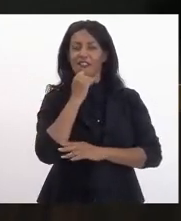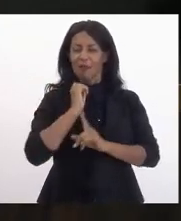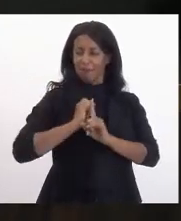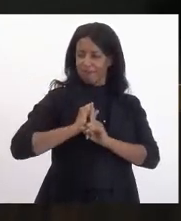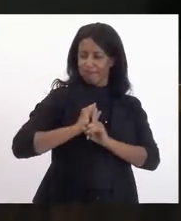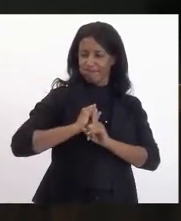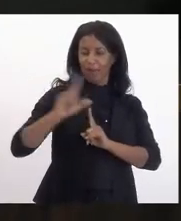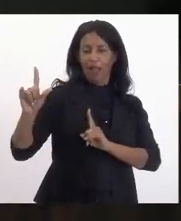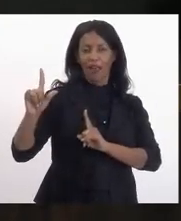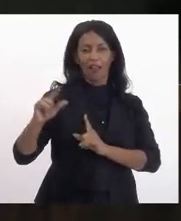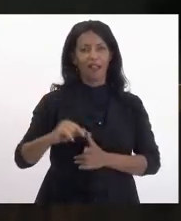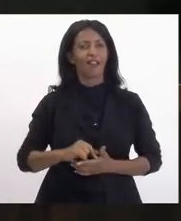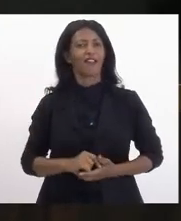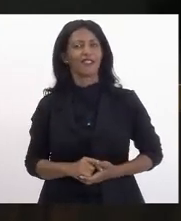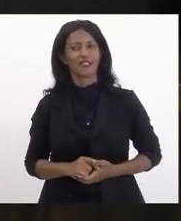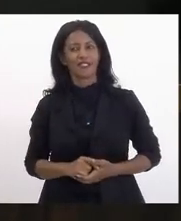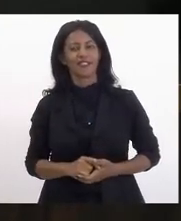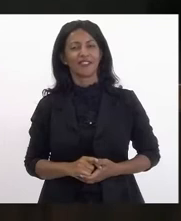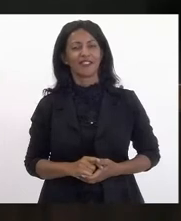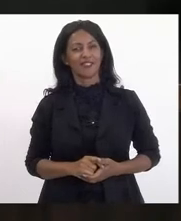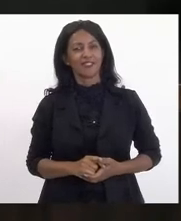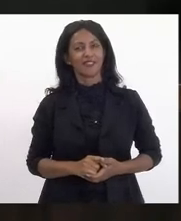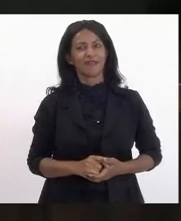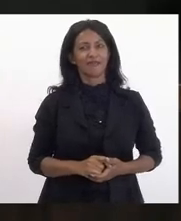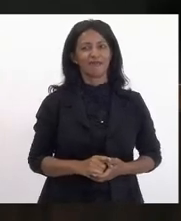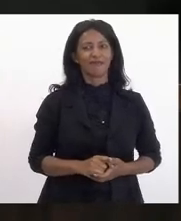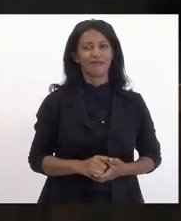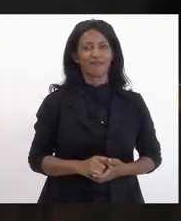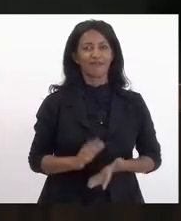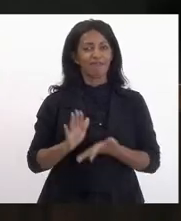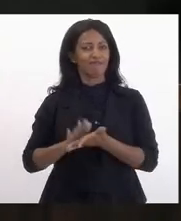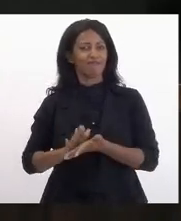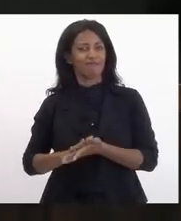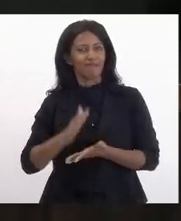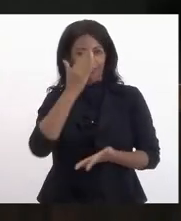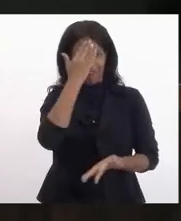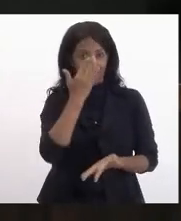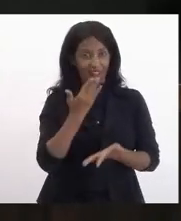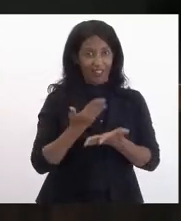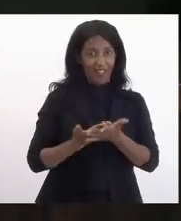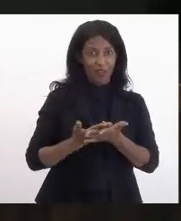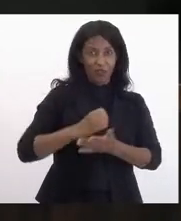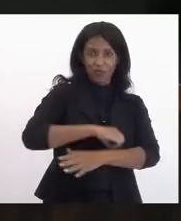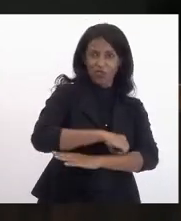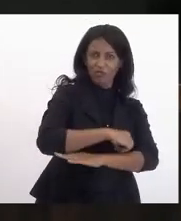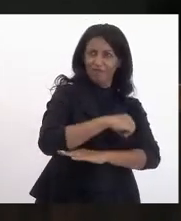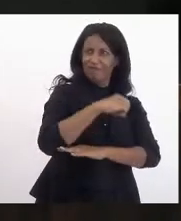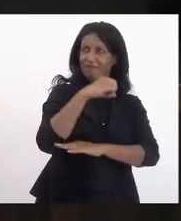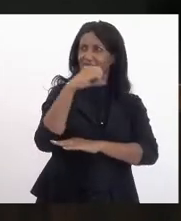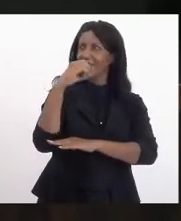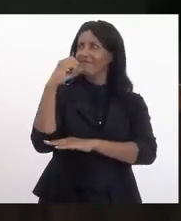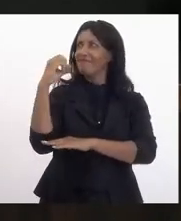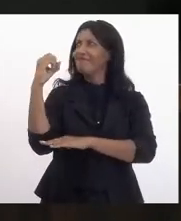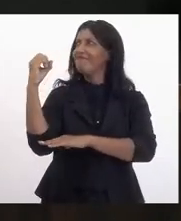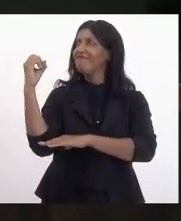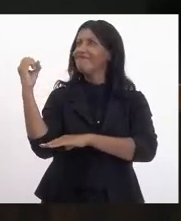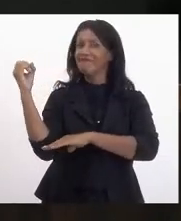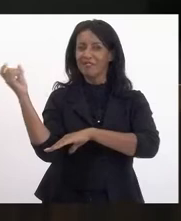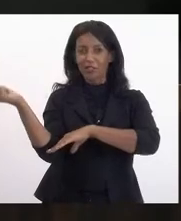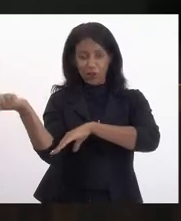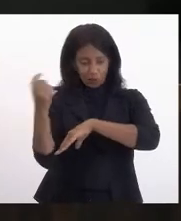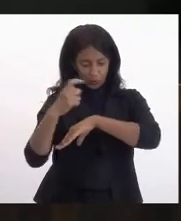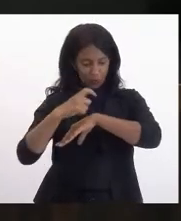tristeza embora. Vai na palma, pode acreditar, um novo dia vai